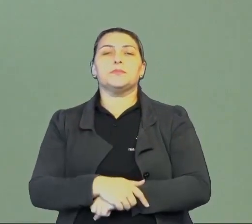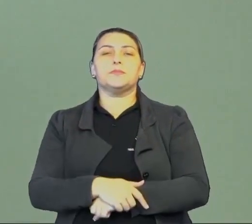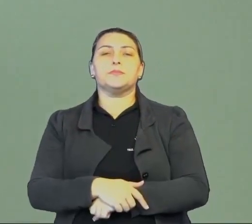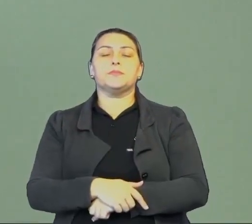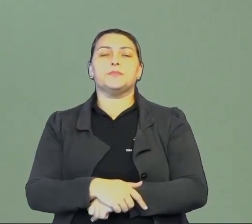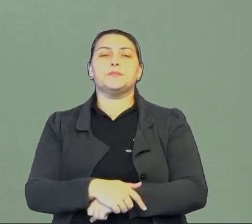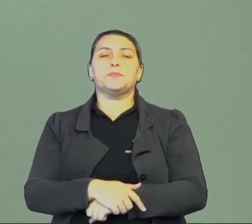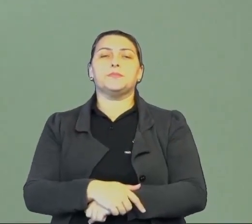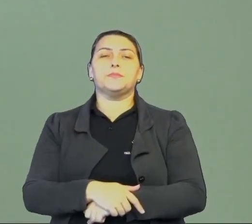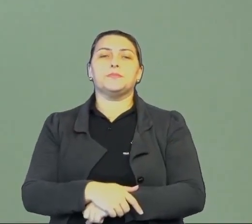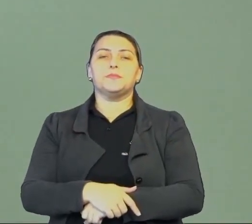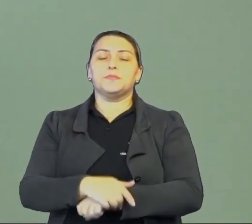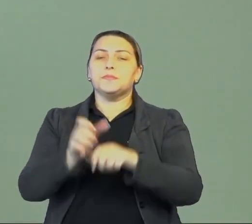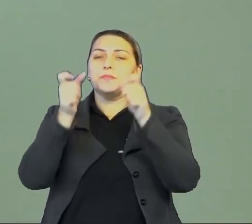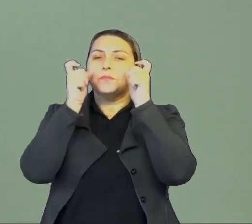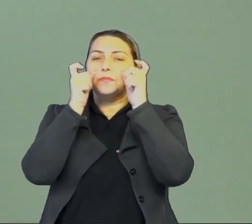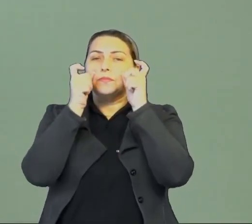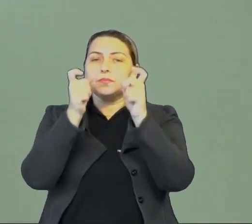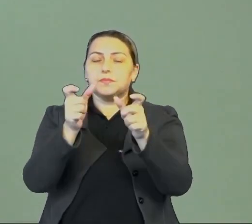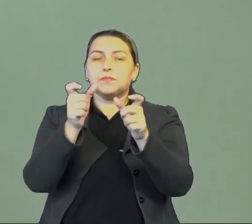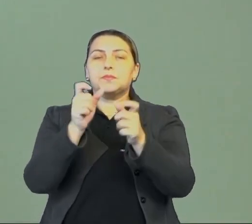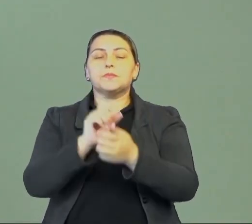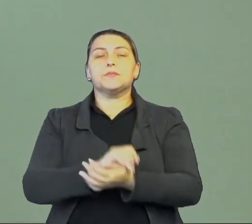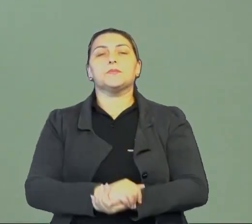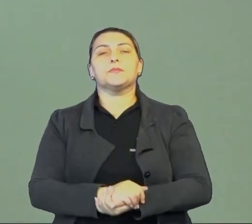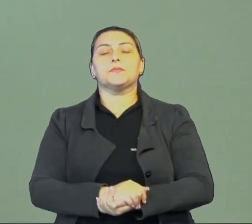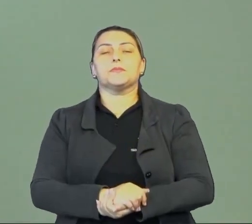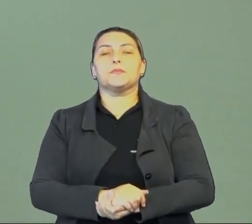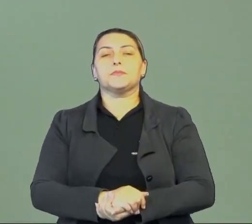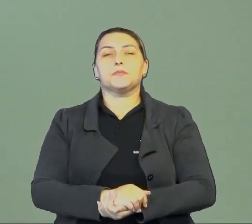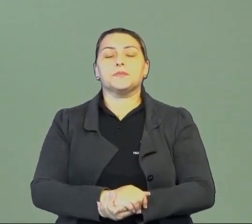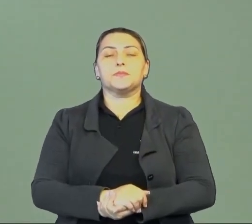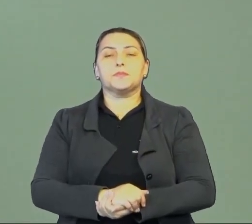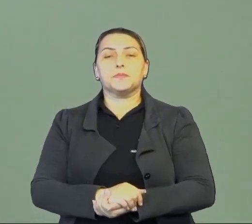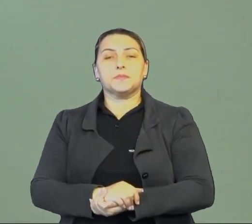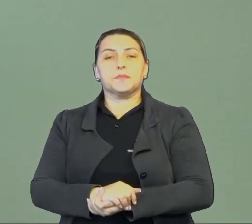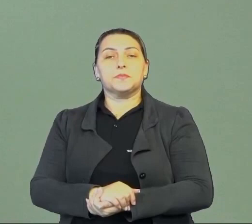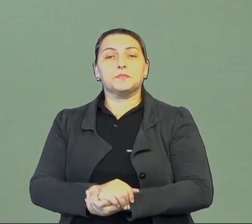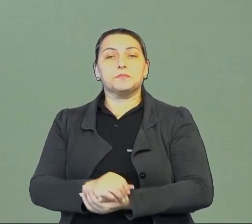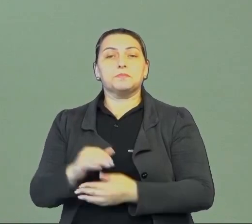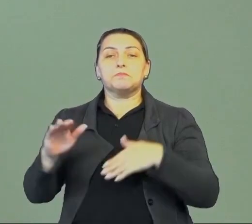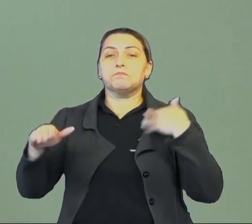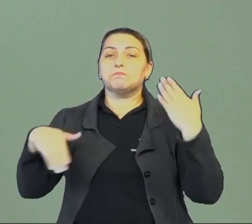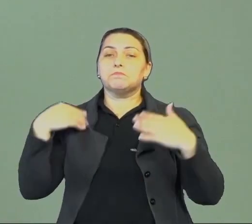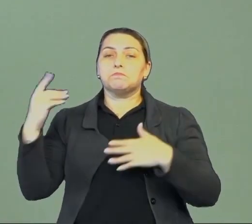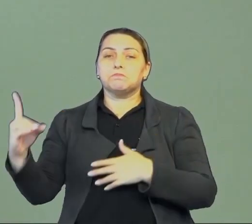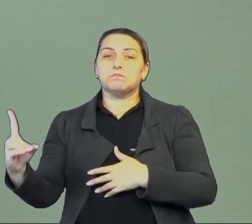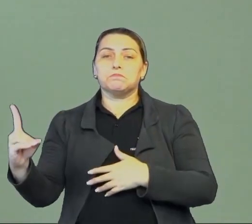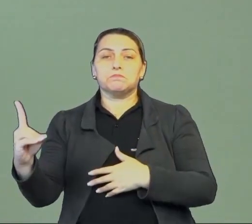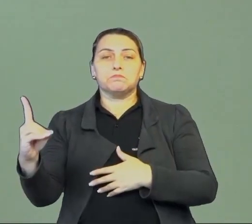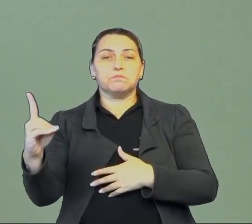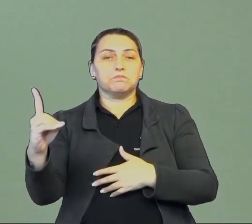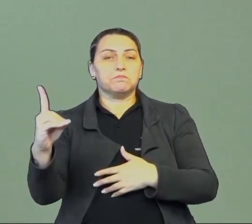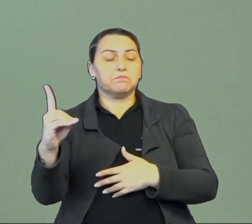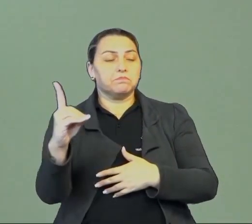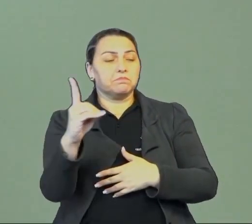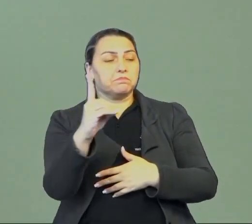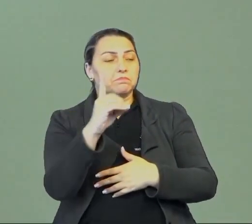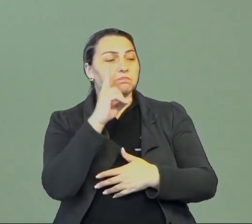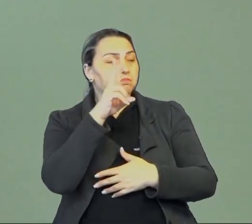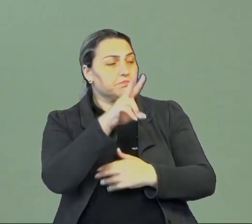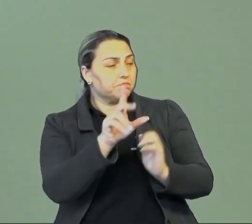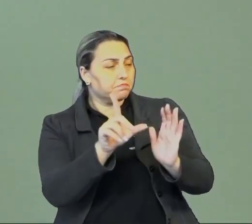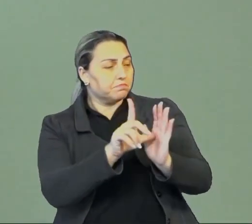vamos prestar atenção aqui nesse exercício Olha a Maria tava passeando foi passando uma loja gostou de um sofá